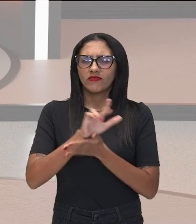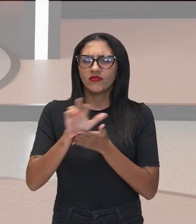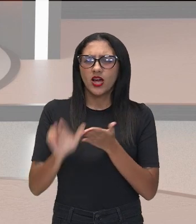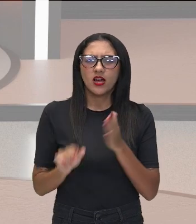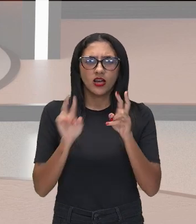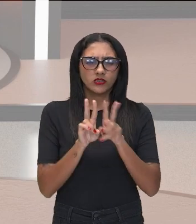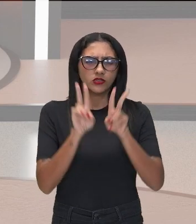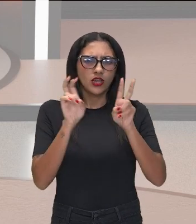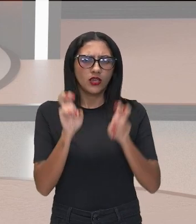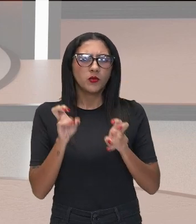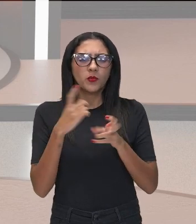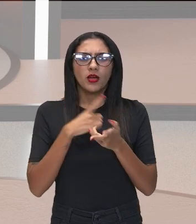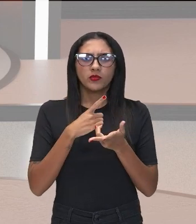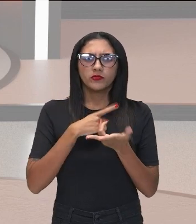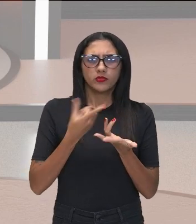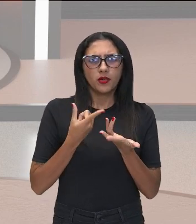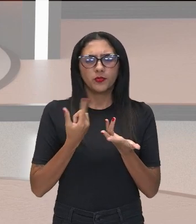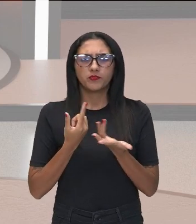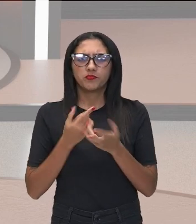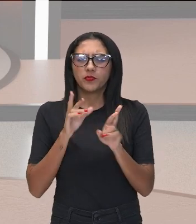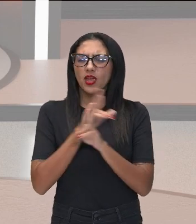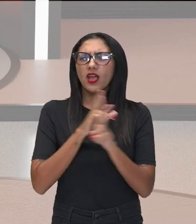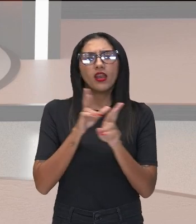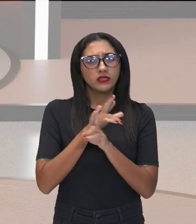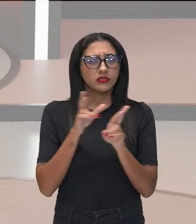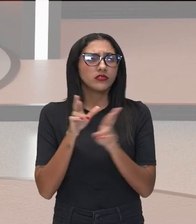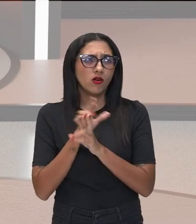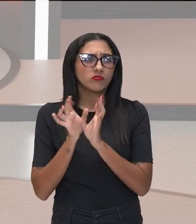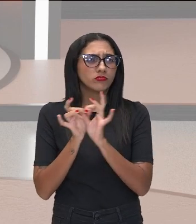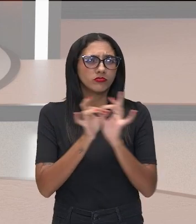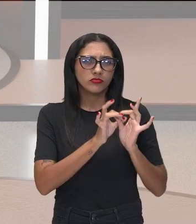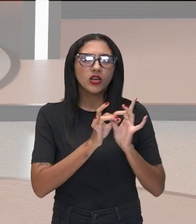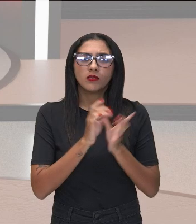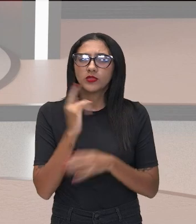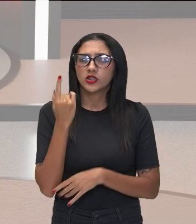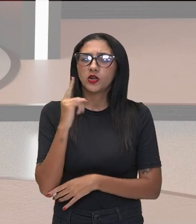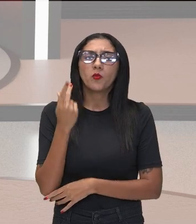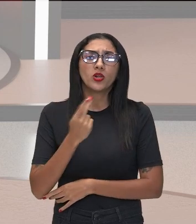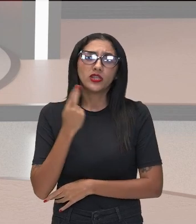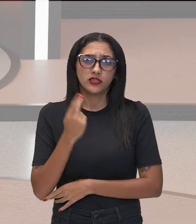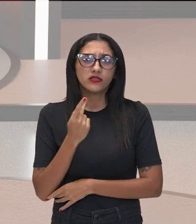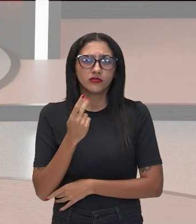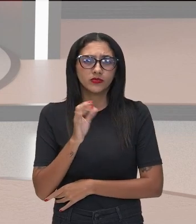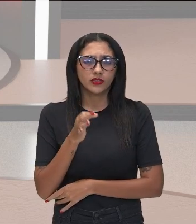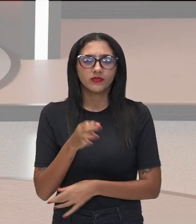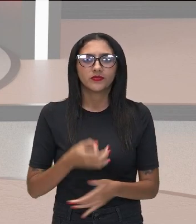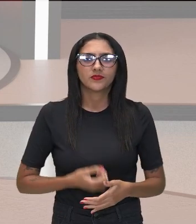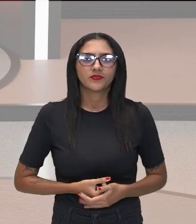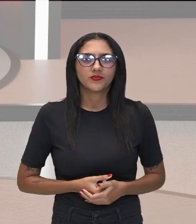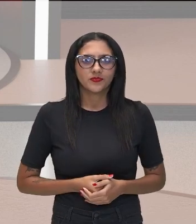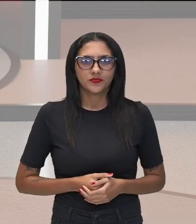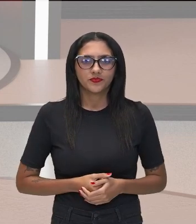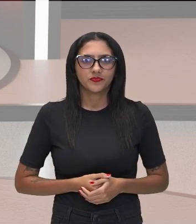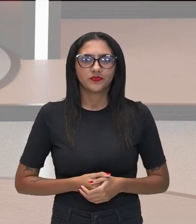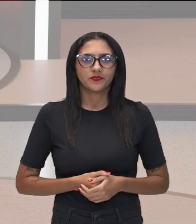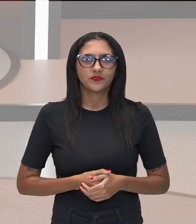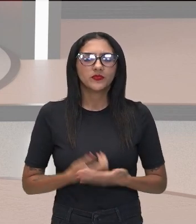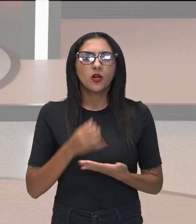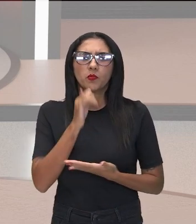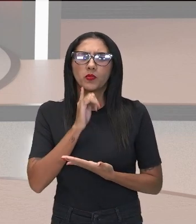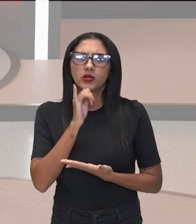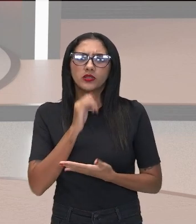temas, né, representa vários temas relacionados à questão da geopolítica. Então aí nós temos a área